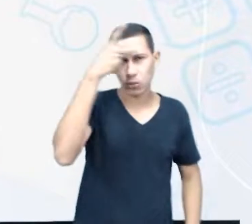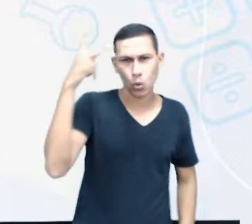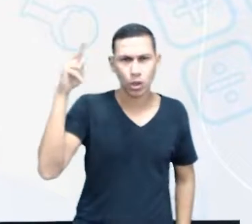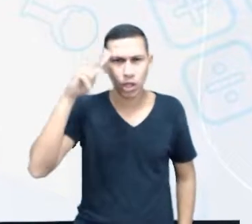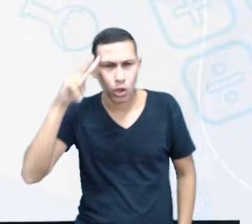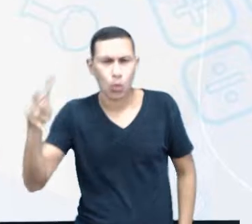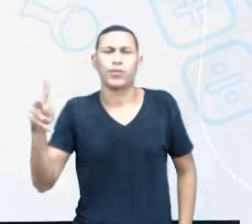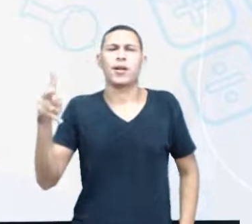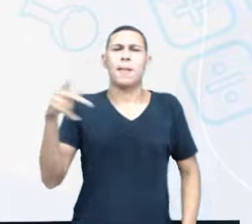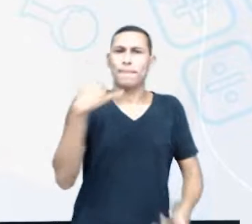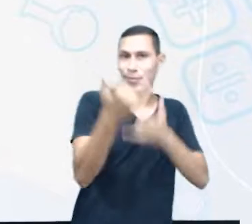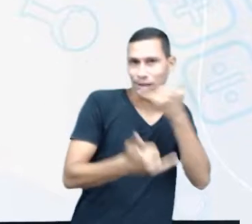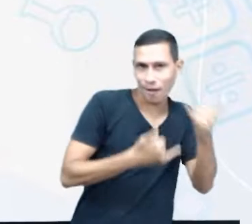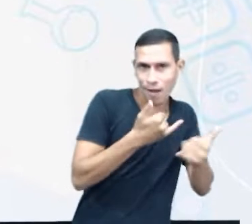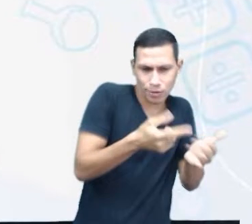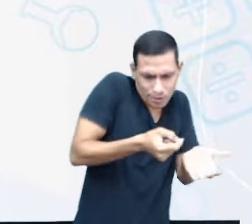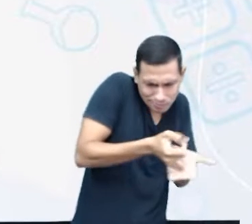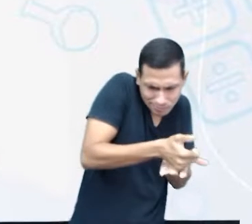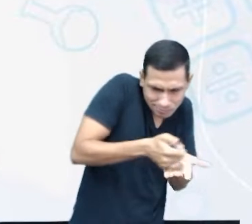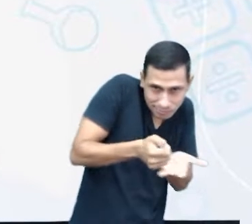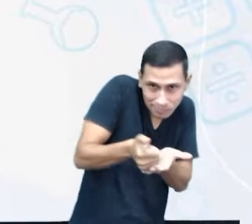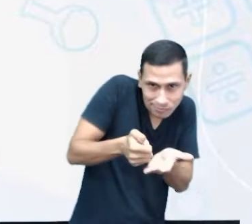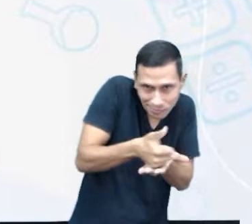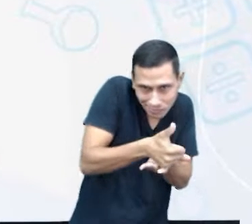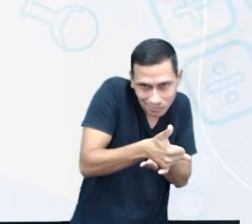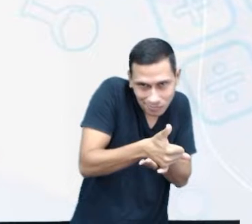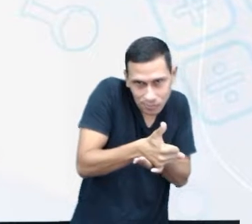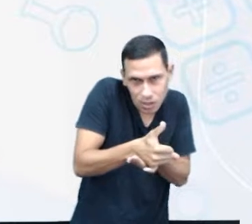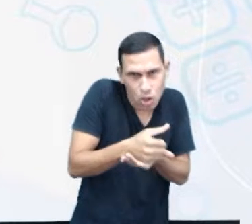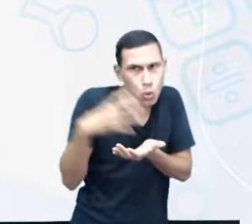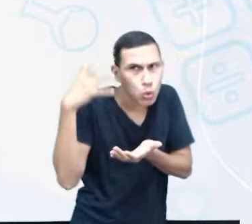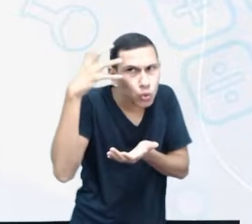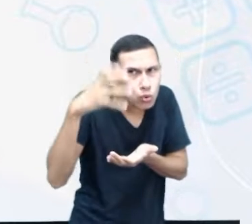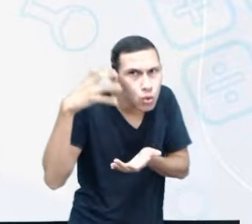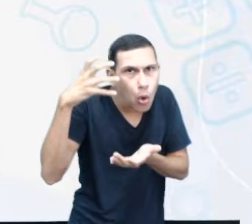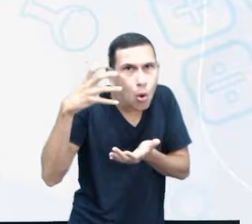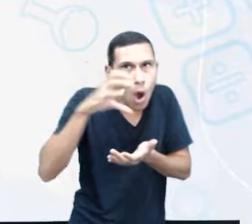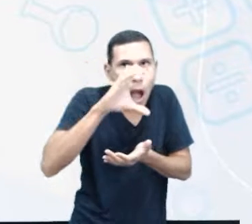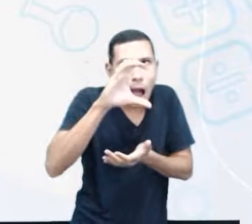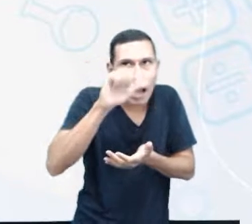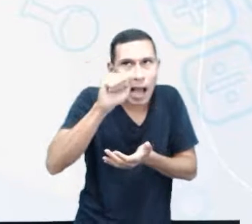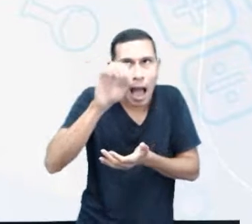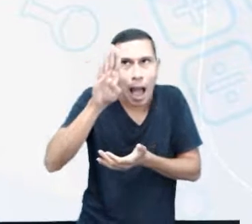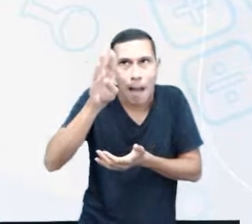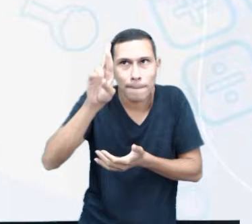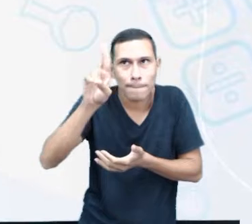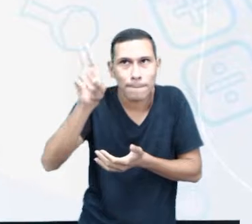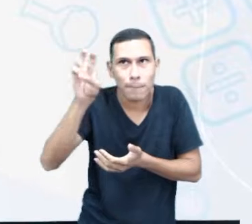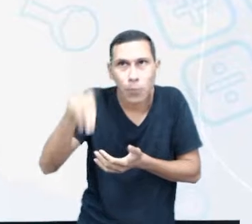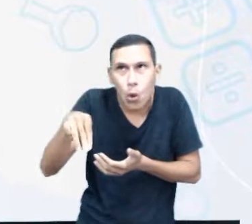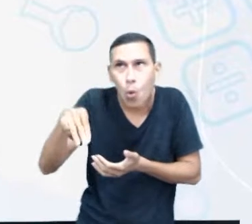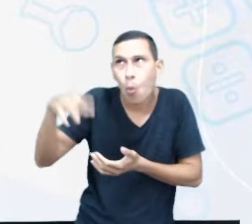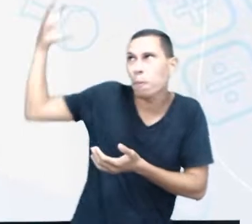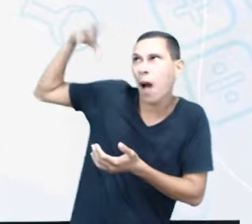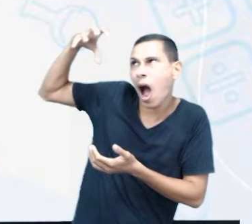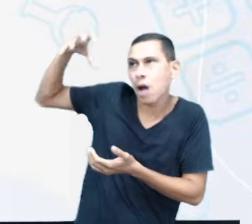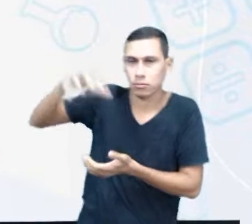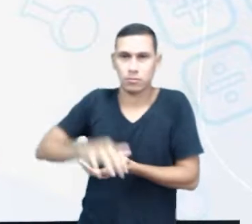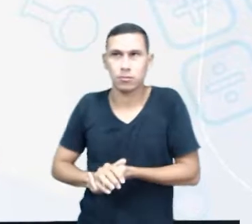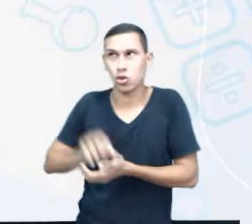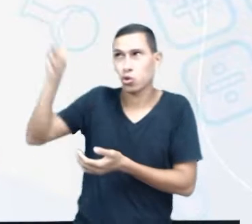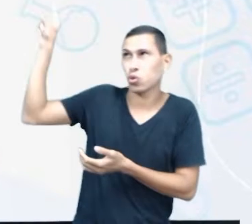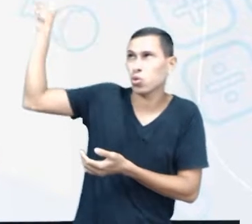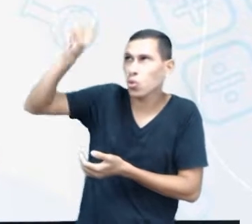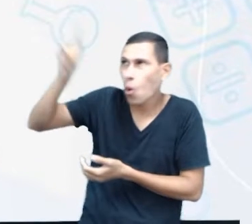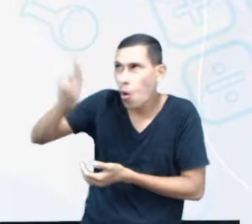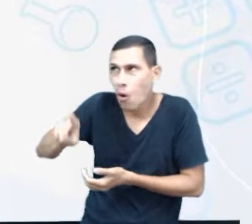Cebolinha brincando de bola de gude. E nós temos um som aí, cabrum, né? O som do trovão. Como